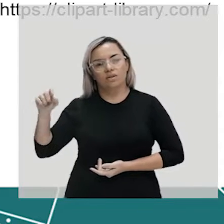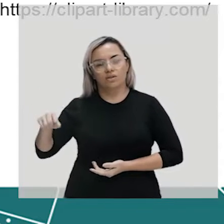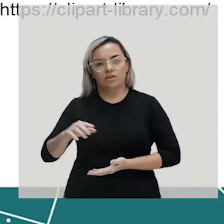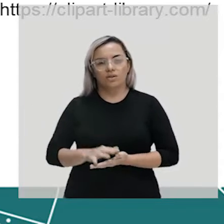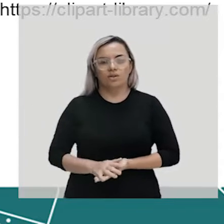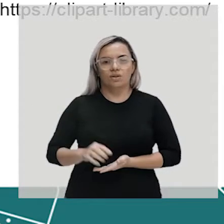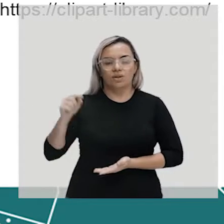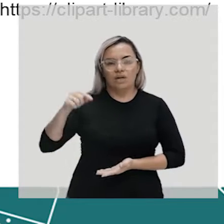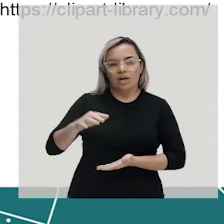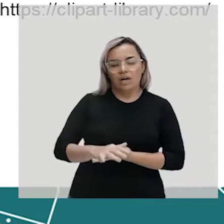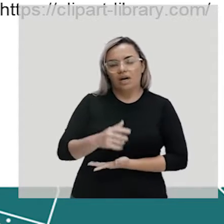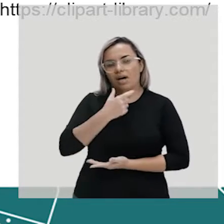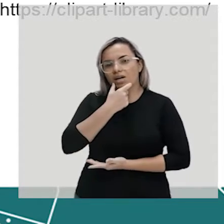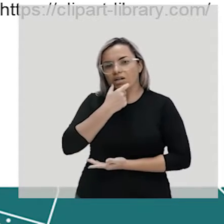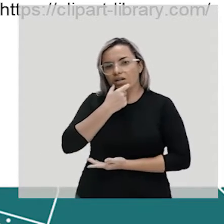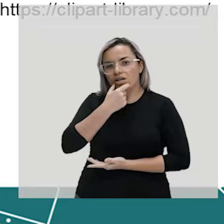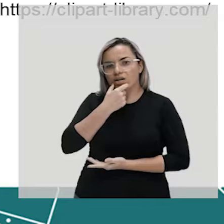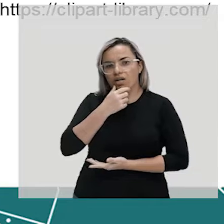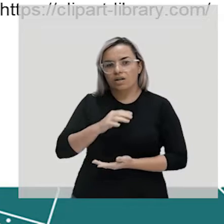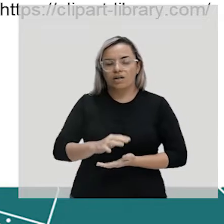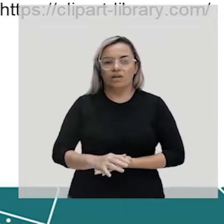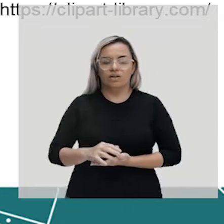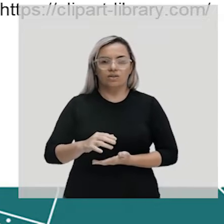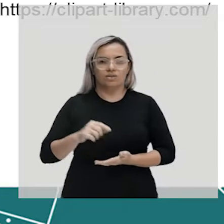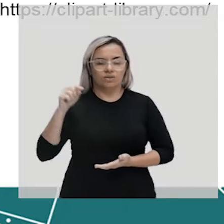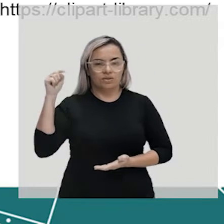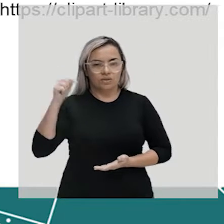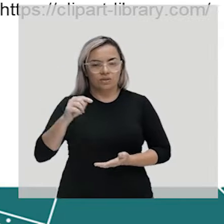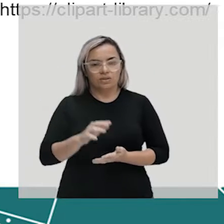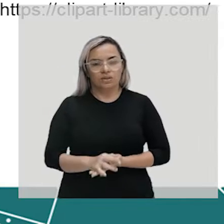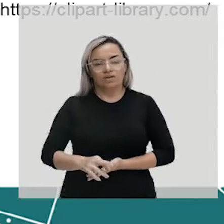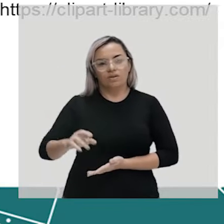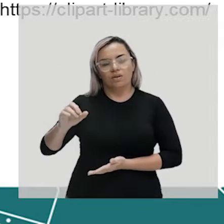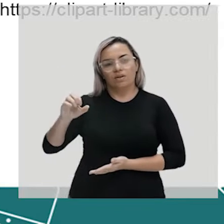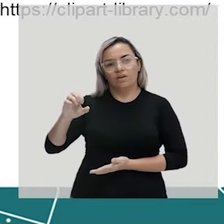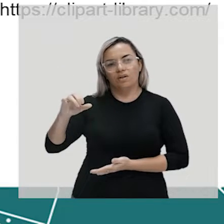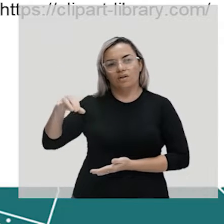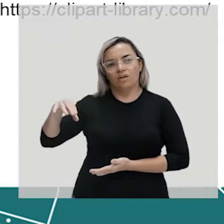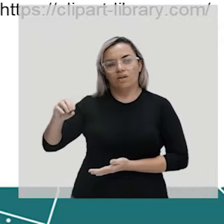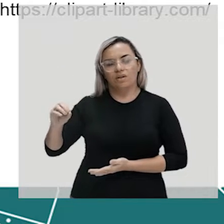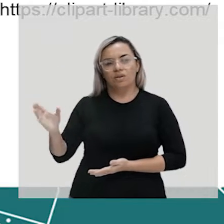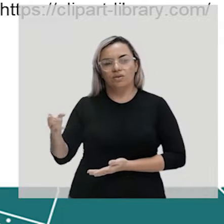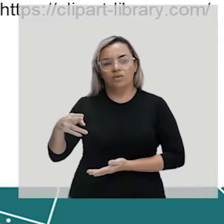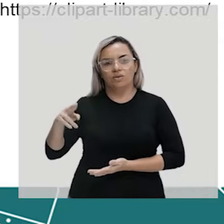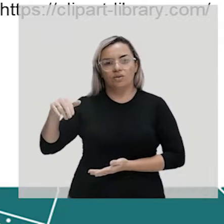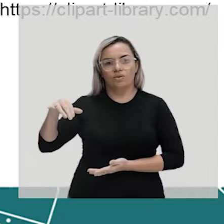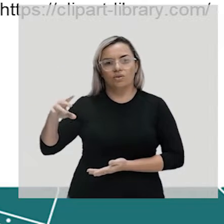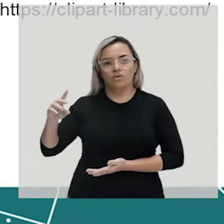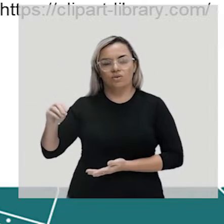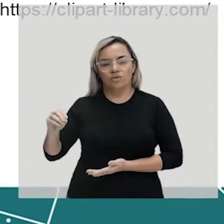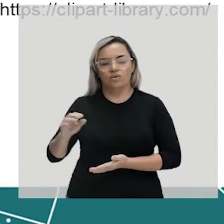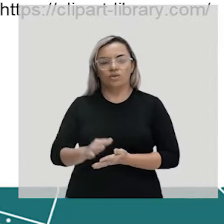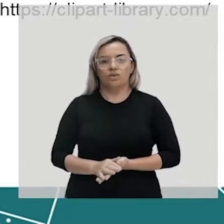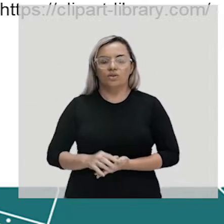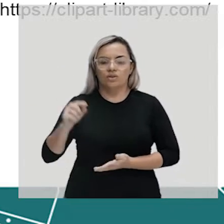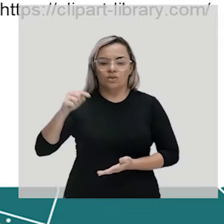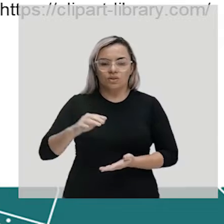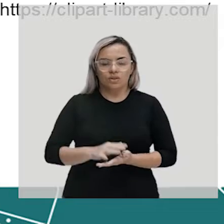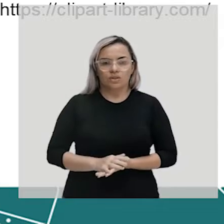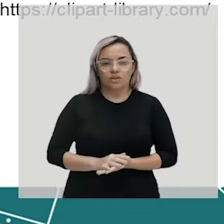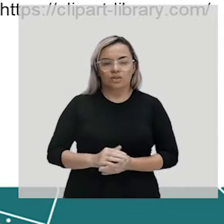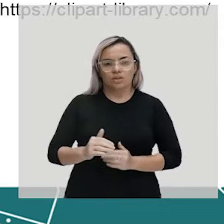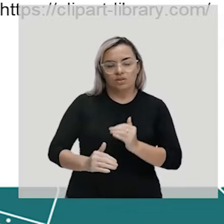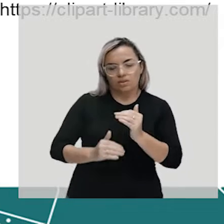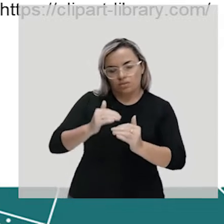papel essencial na reforma na contra-reforma Então são processos que influenciaram na questão da construção da religião